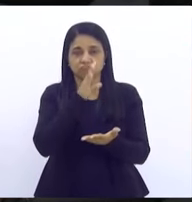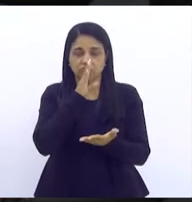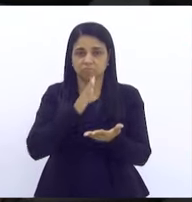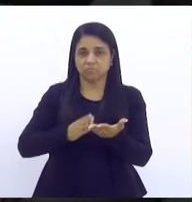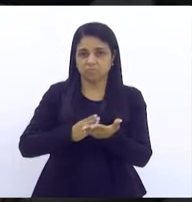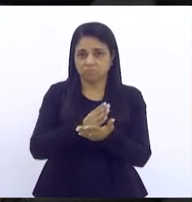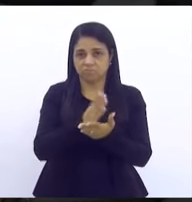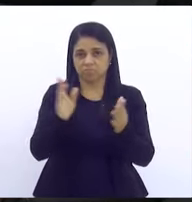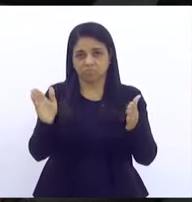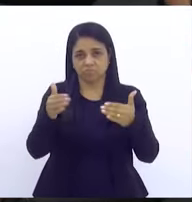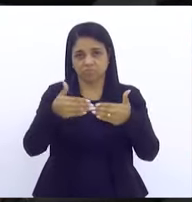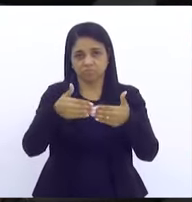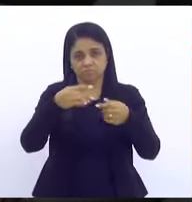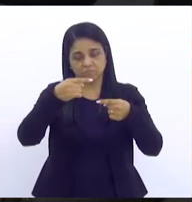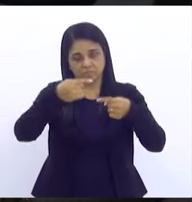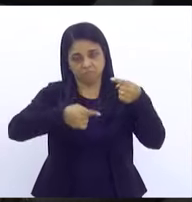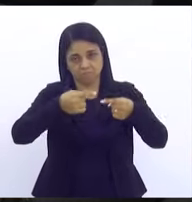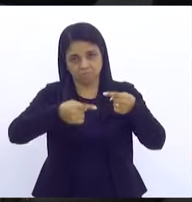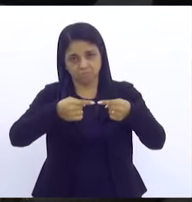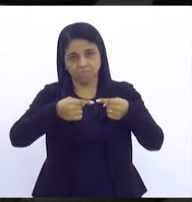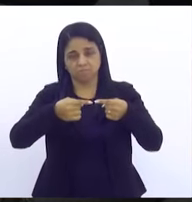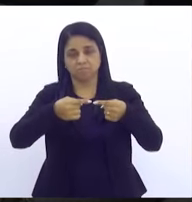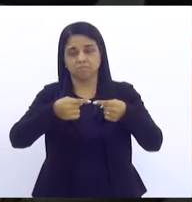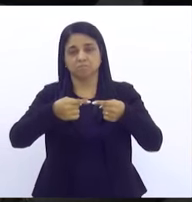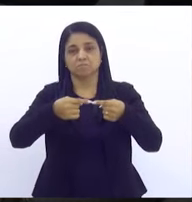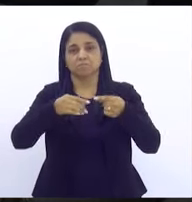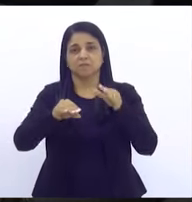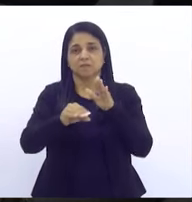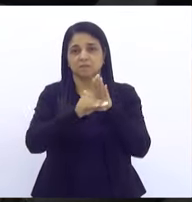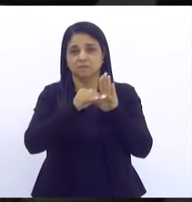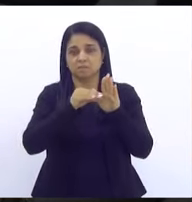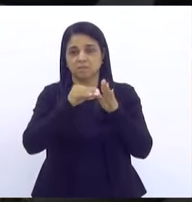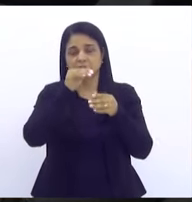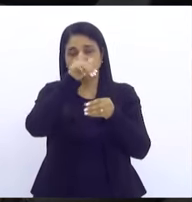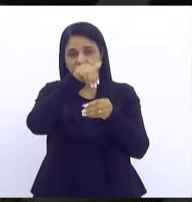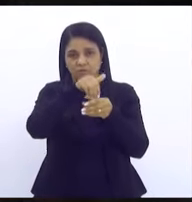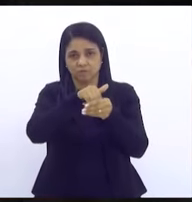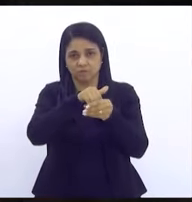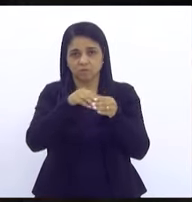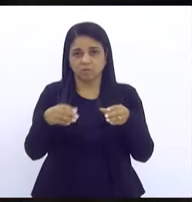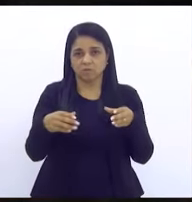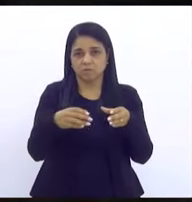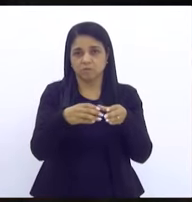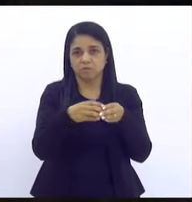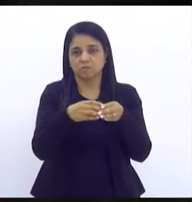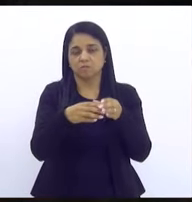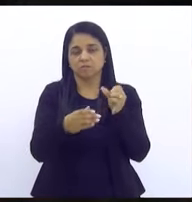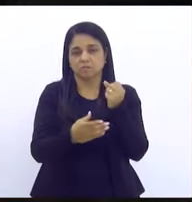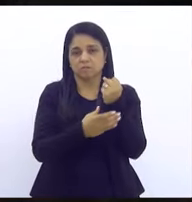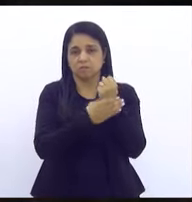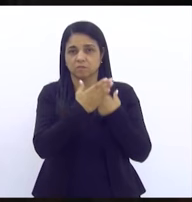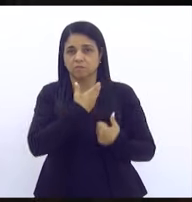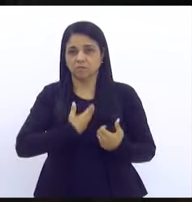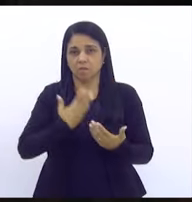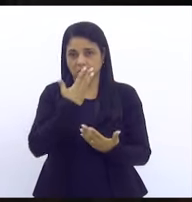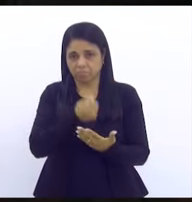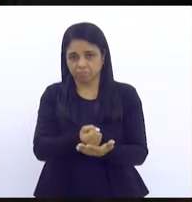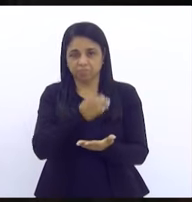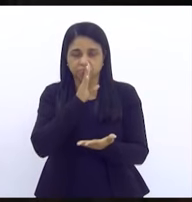discussão. Em votação, as emendas da Comissão de Segurança Pública. Os senhores que aprovam, emendas como